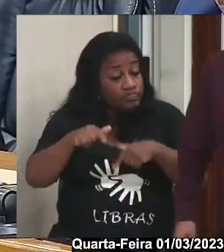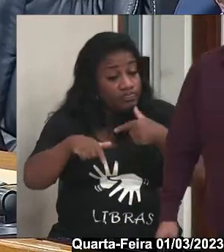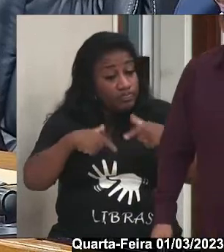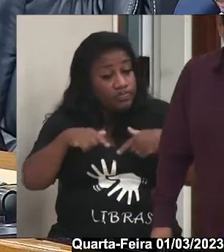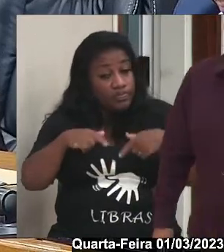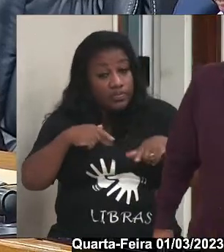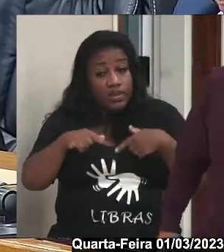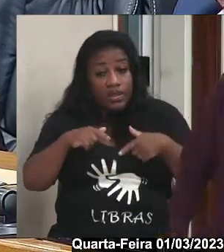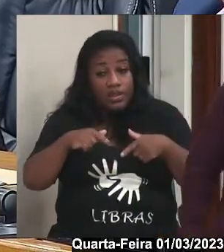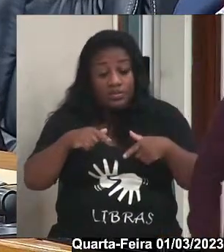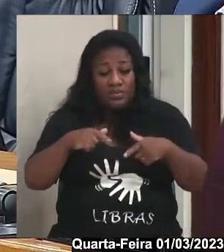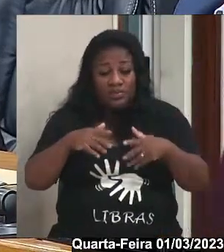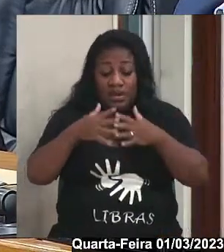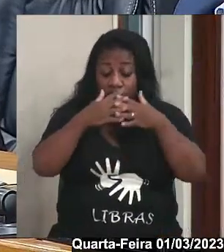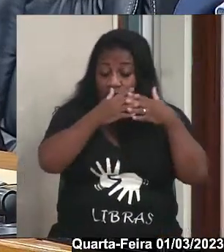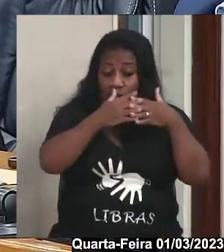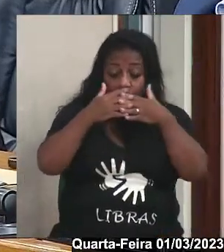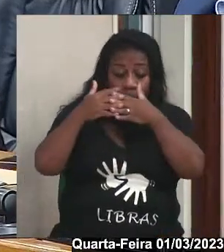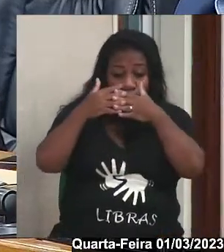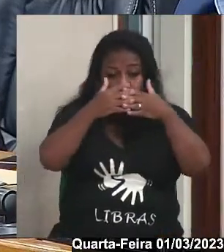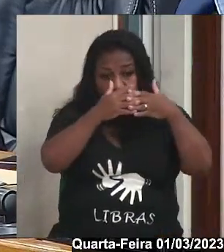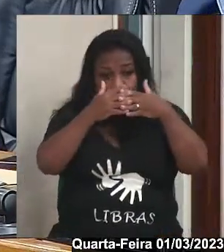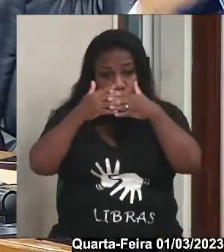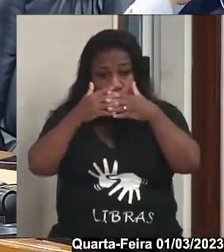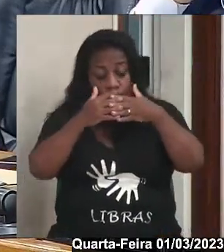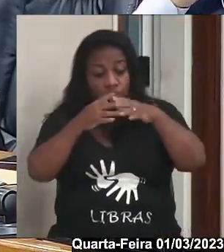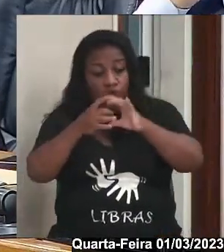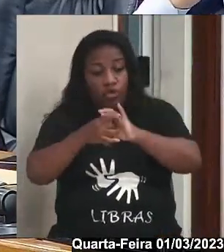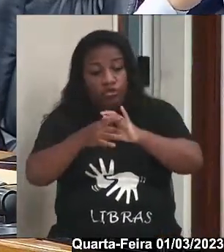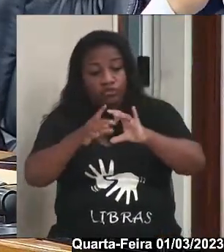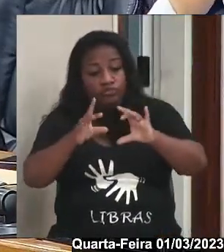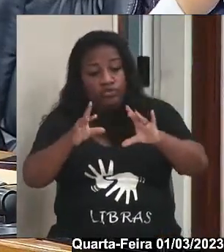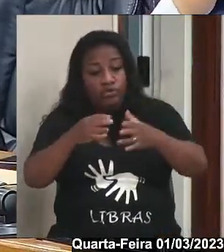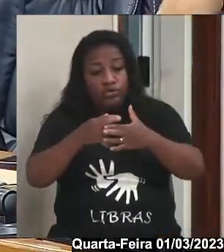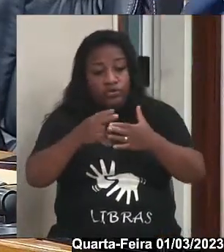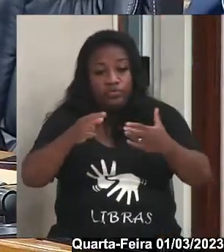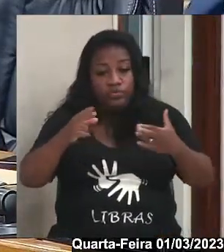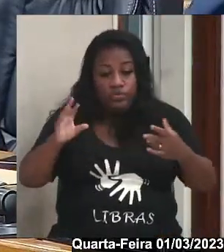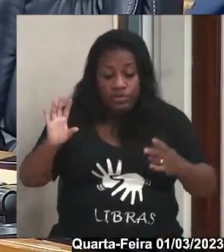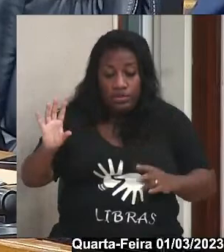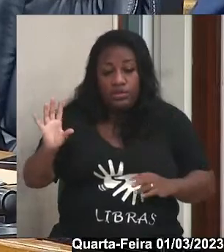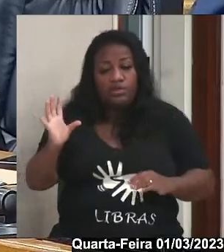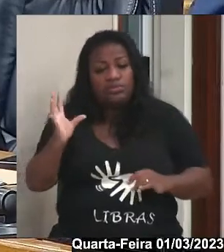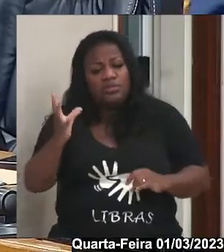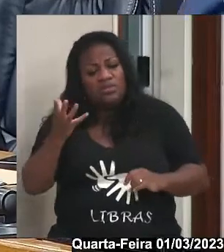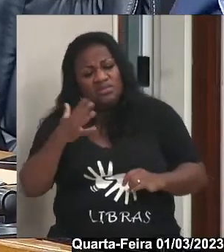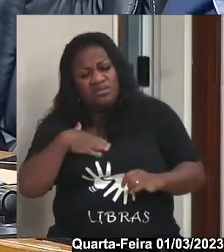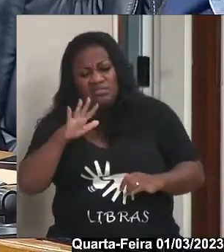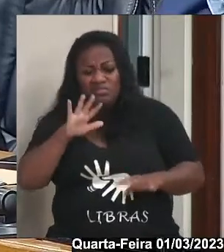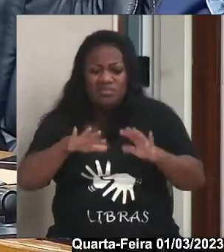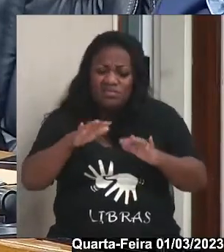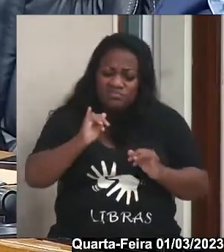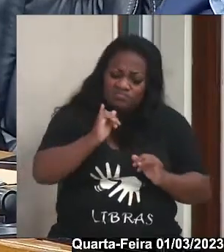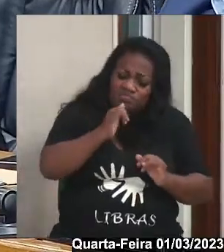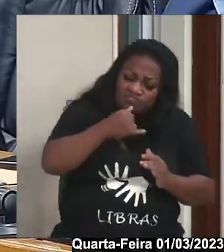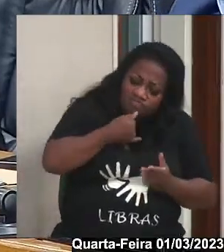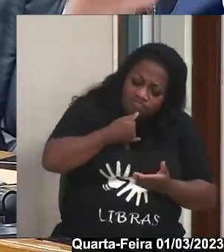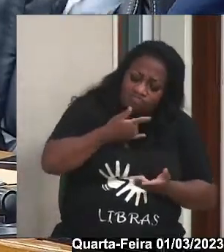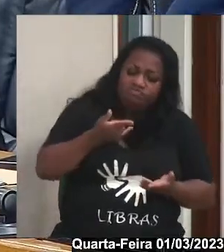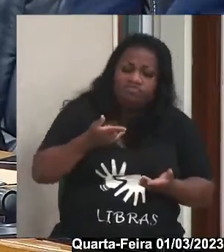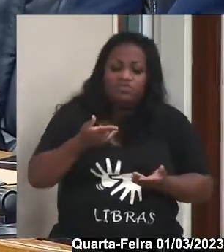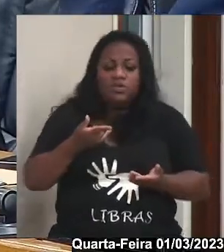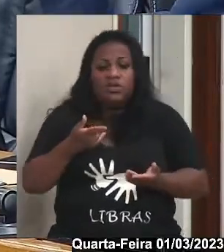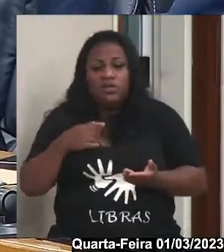trabalhos, para não ficar confundindo, deixando que as coisas ocorram de forma errada, chateando muitas vezes